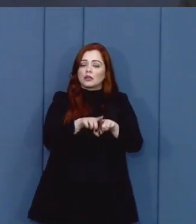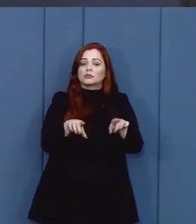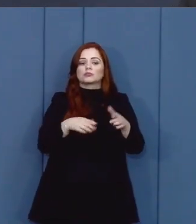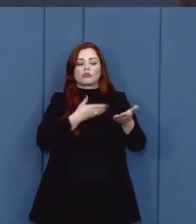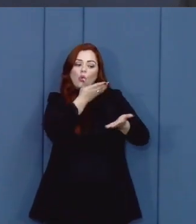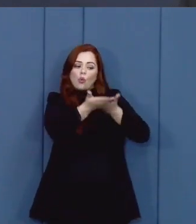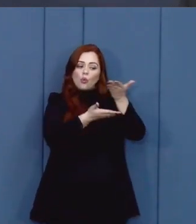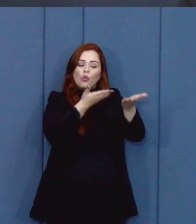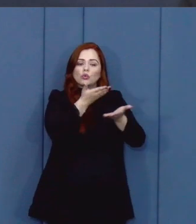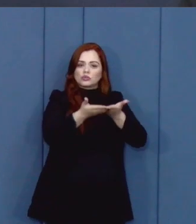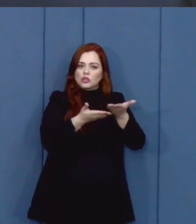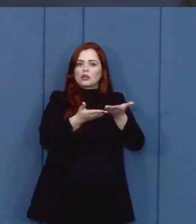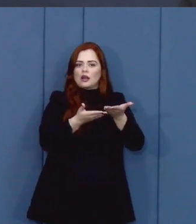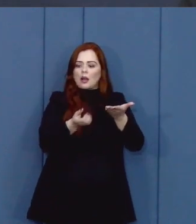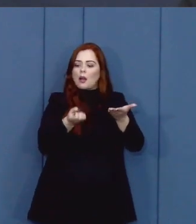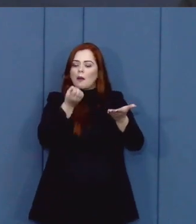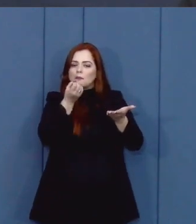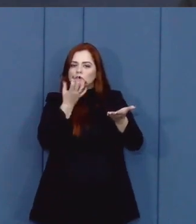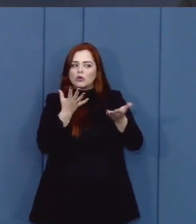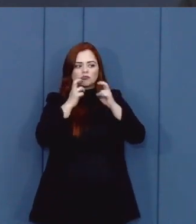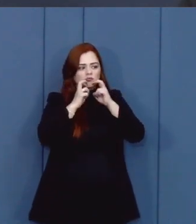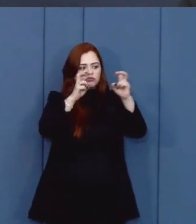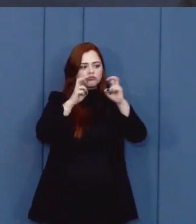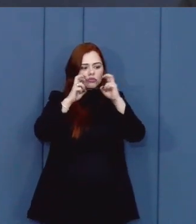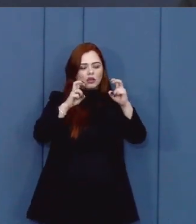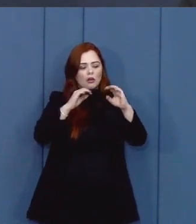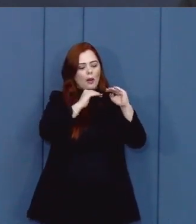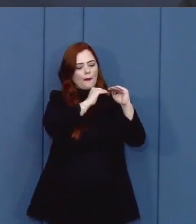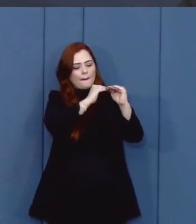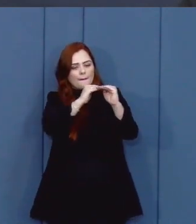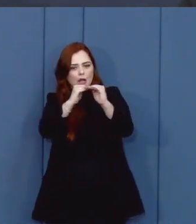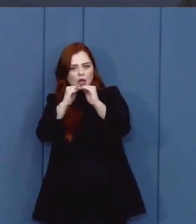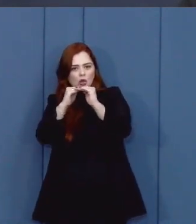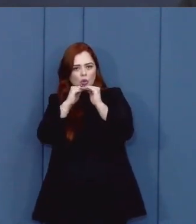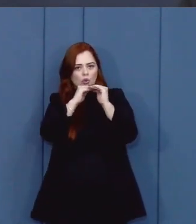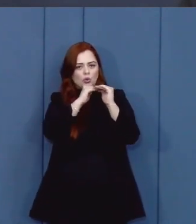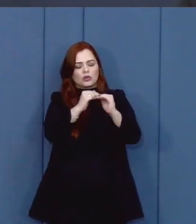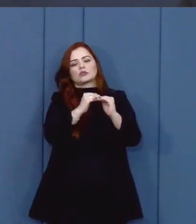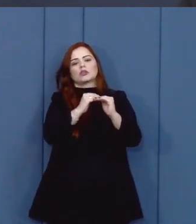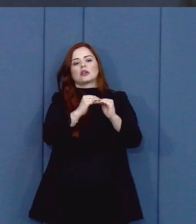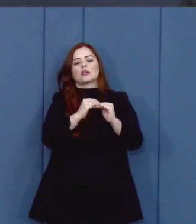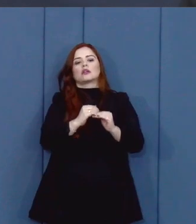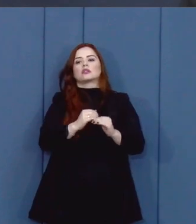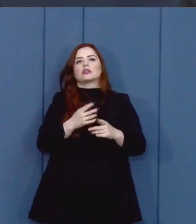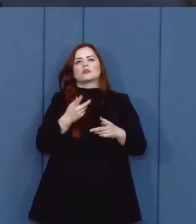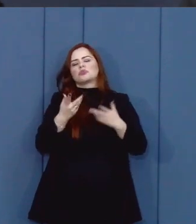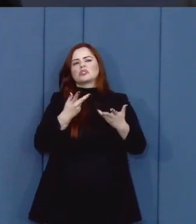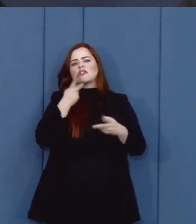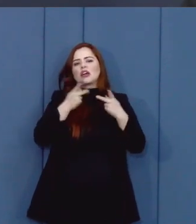que gerar precisamente vozes para neutralizar, contrarrestar não existe em